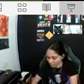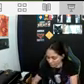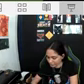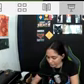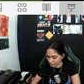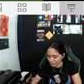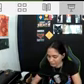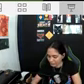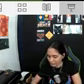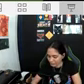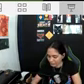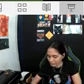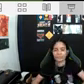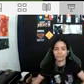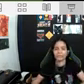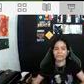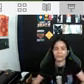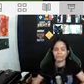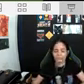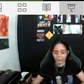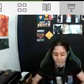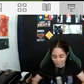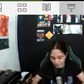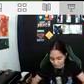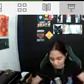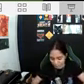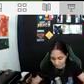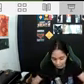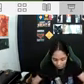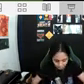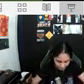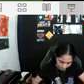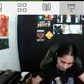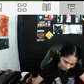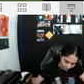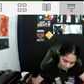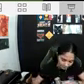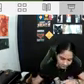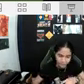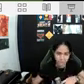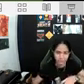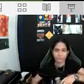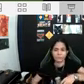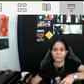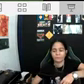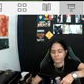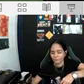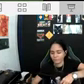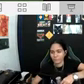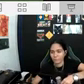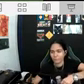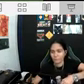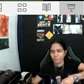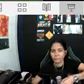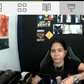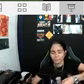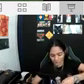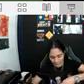quero só que você me diga se o trabalho de vocês vão ser de campo ou bibliográfico.